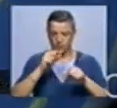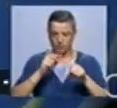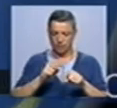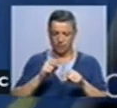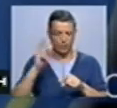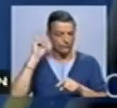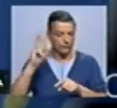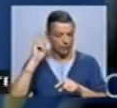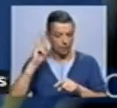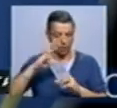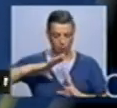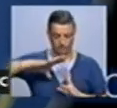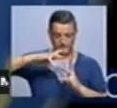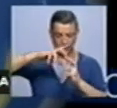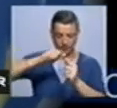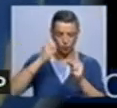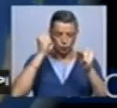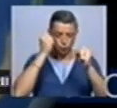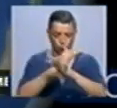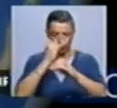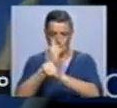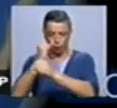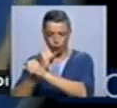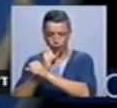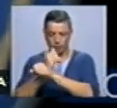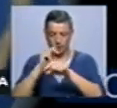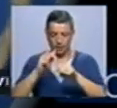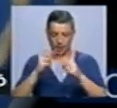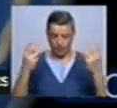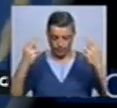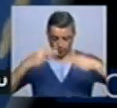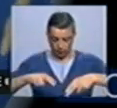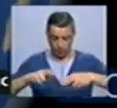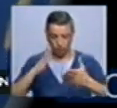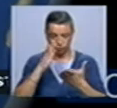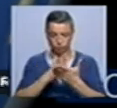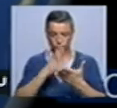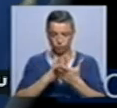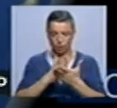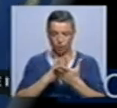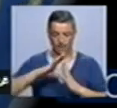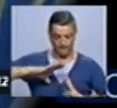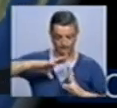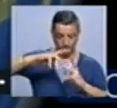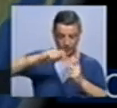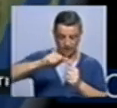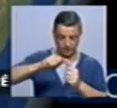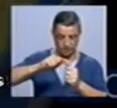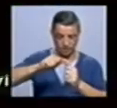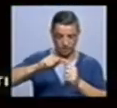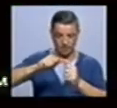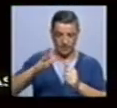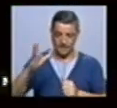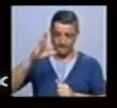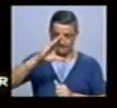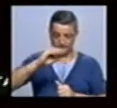de exoplanetas. Cristiana, nós podíamos ter uma edição da Última Fronteira só dedicada a exoplanetas curiosos. E este é mais um